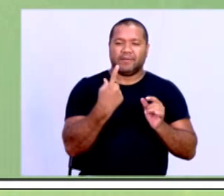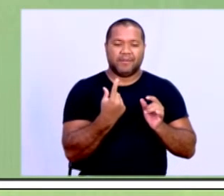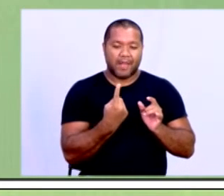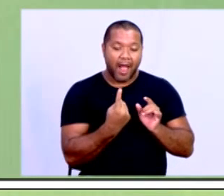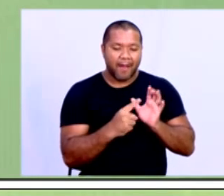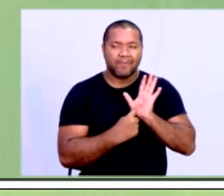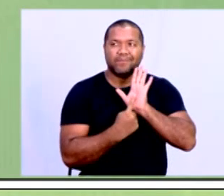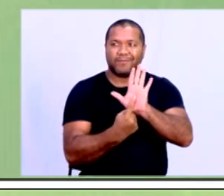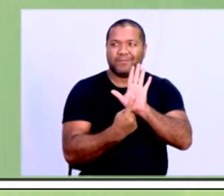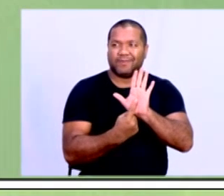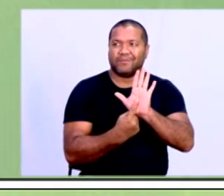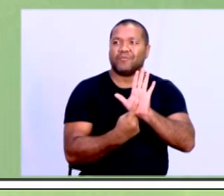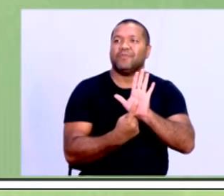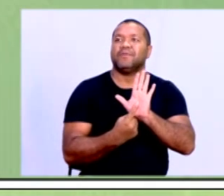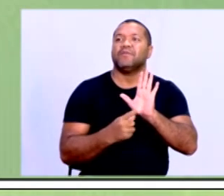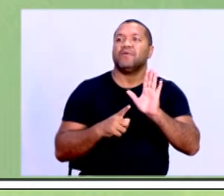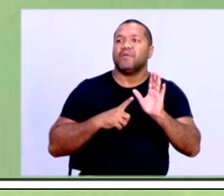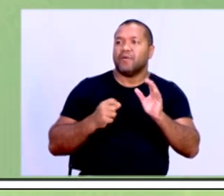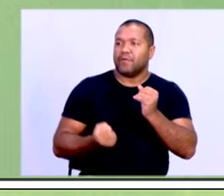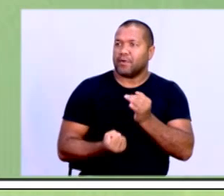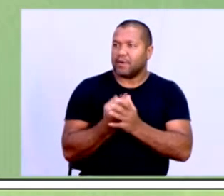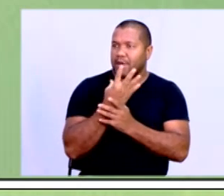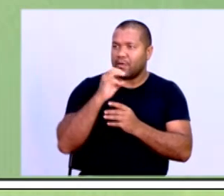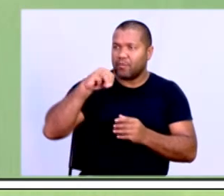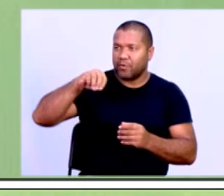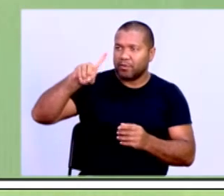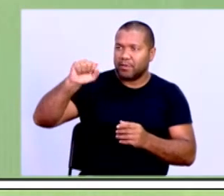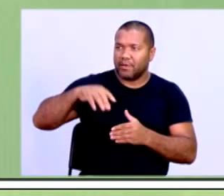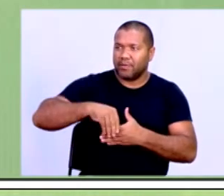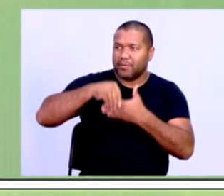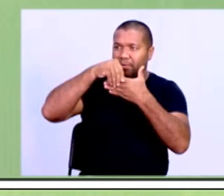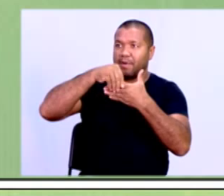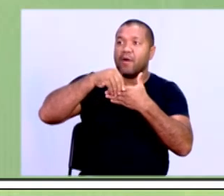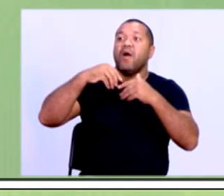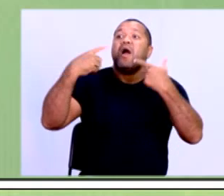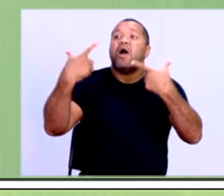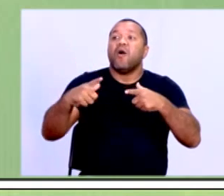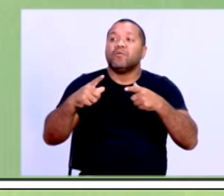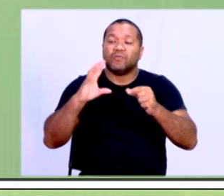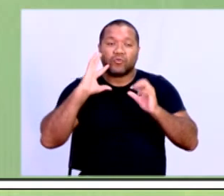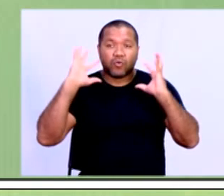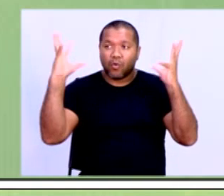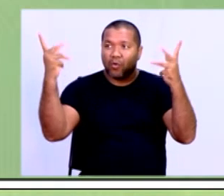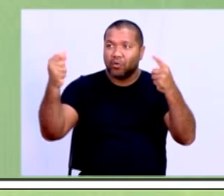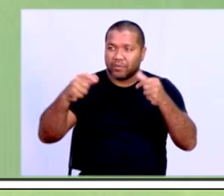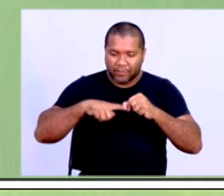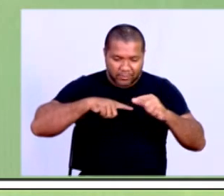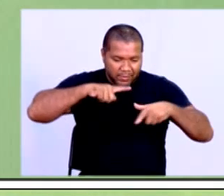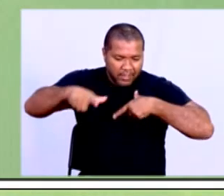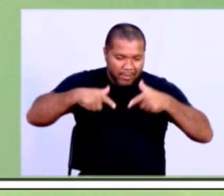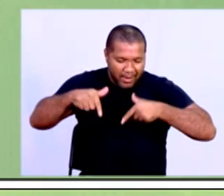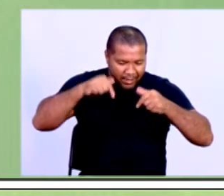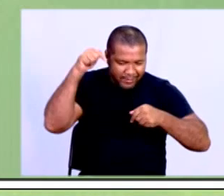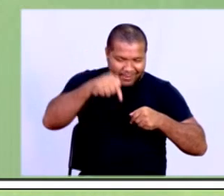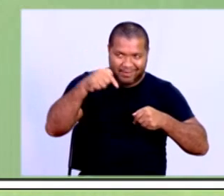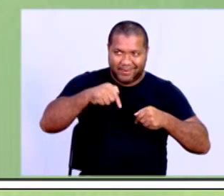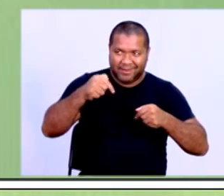desenvolver o modelo principal, que é onde eles vão trabalhar em cima desse modelo para